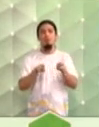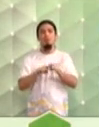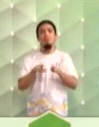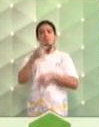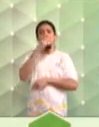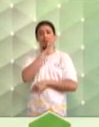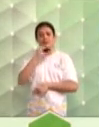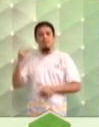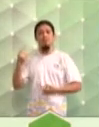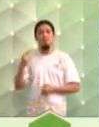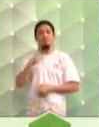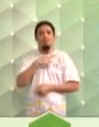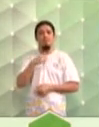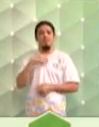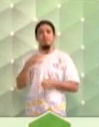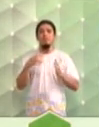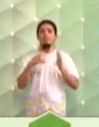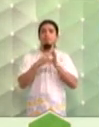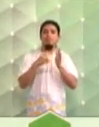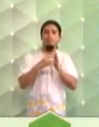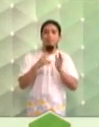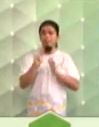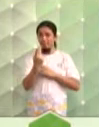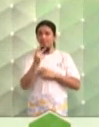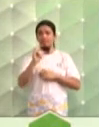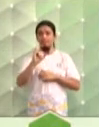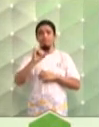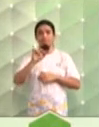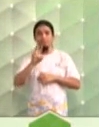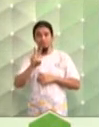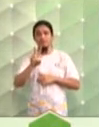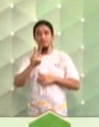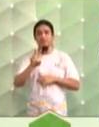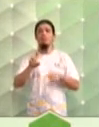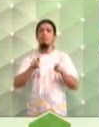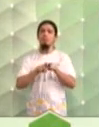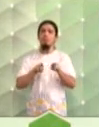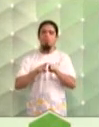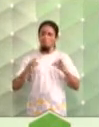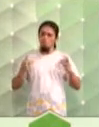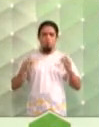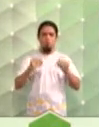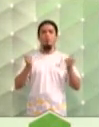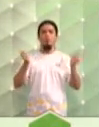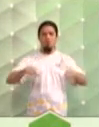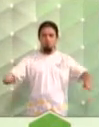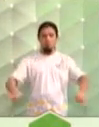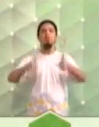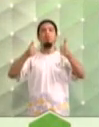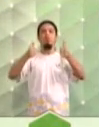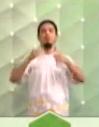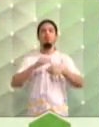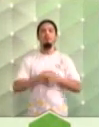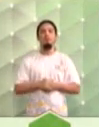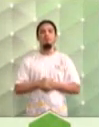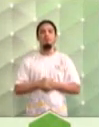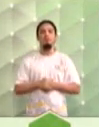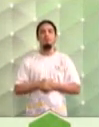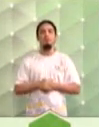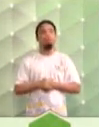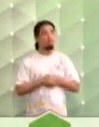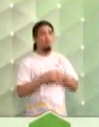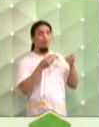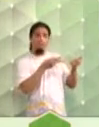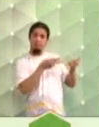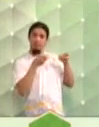HIV, de câncer, tenham uma assistência melhor todos os dias. Tá vendo só? Então, quando você ganha a casa,